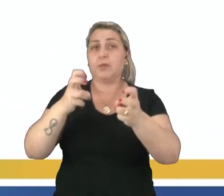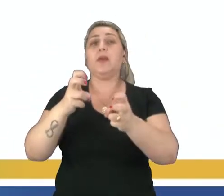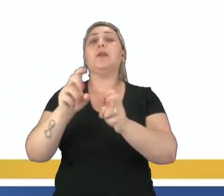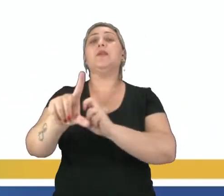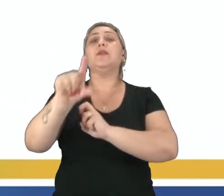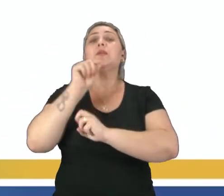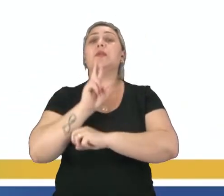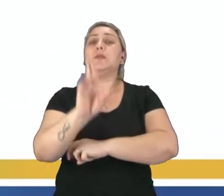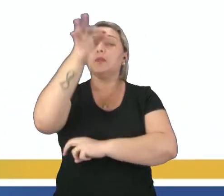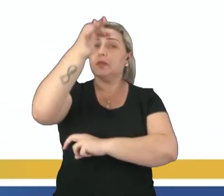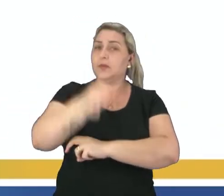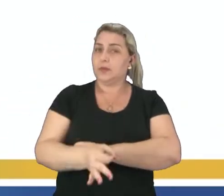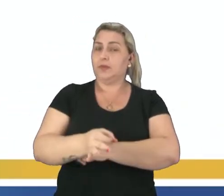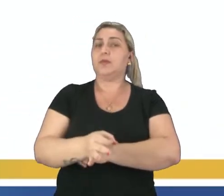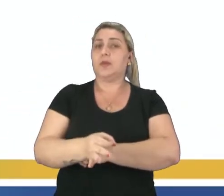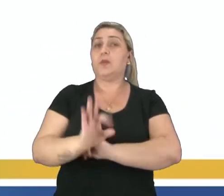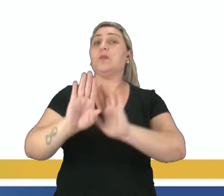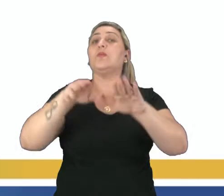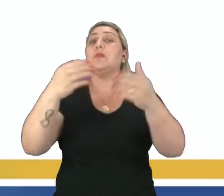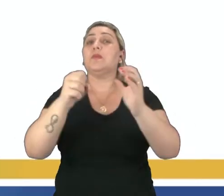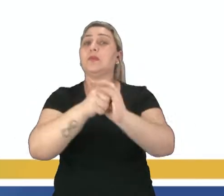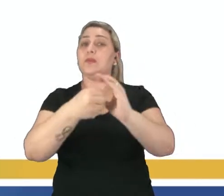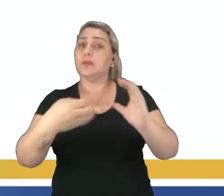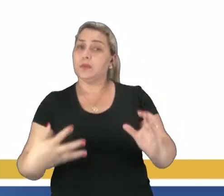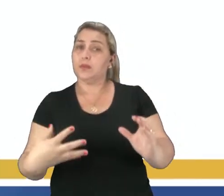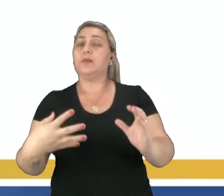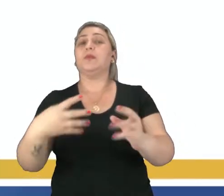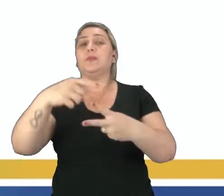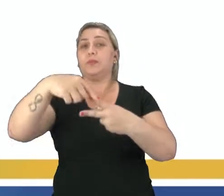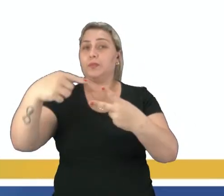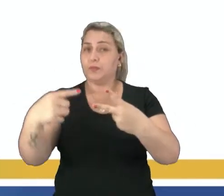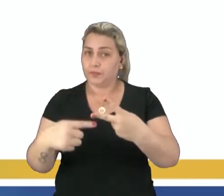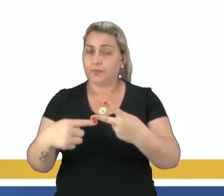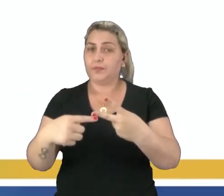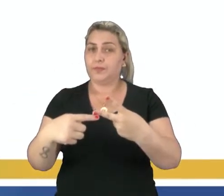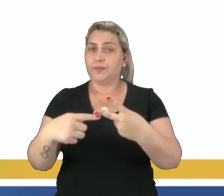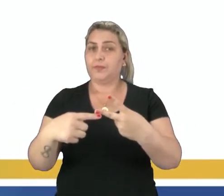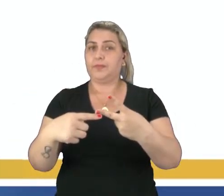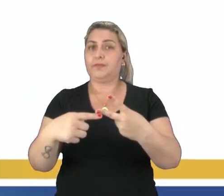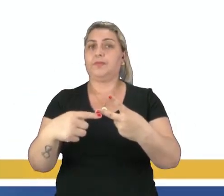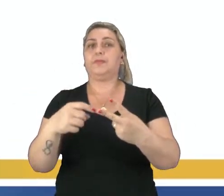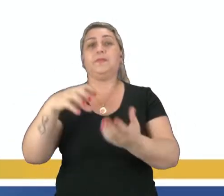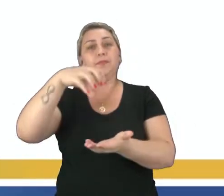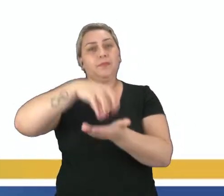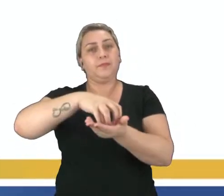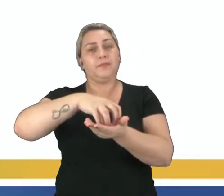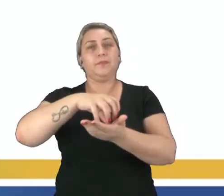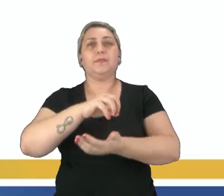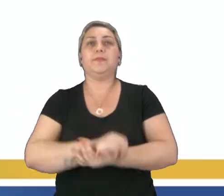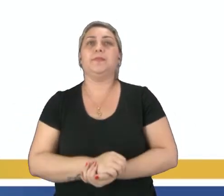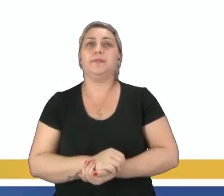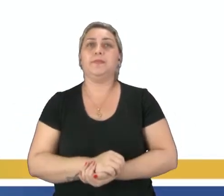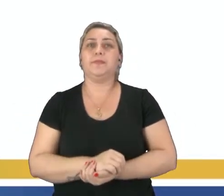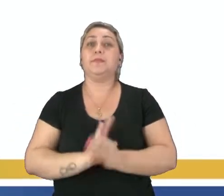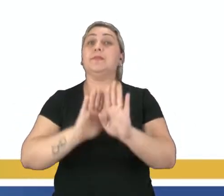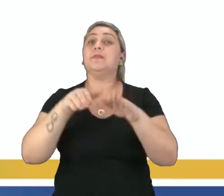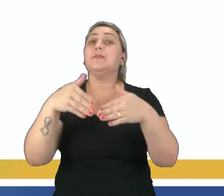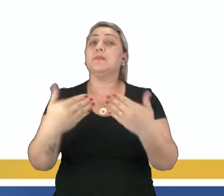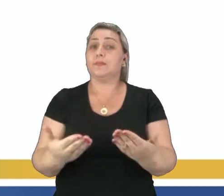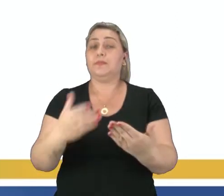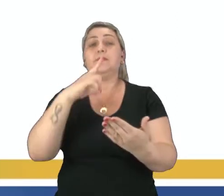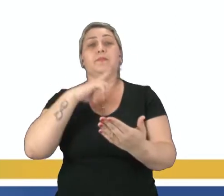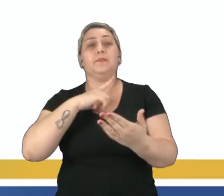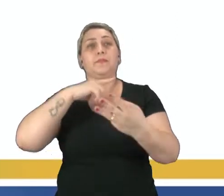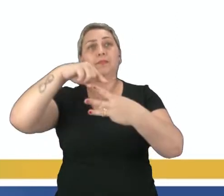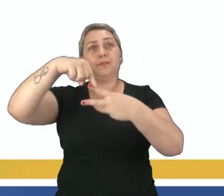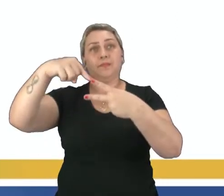a alternativa que indica corretamente quais são as partes do sistema nervoso central. E aí, quais são as partes que